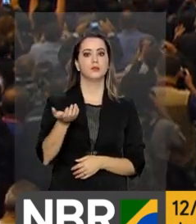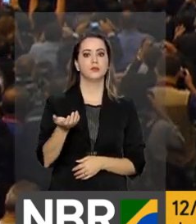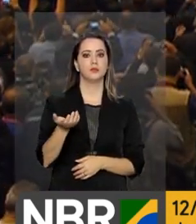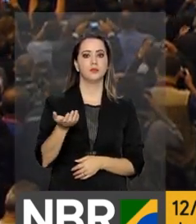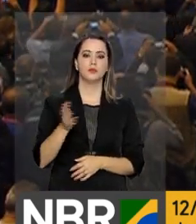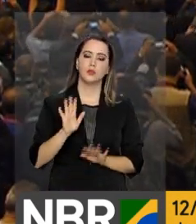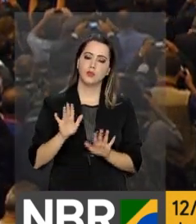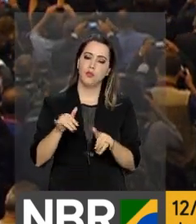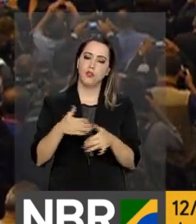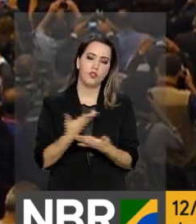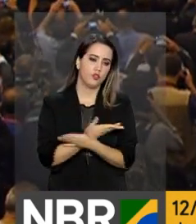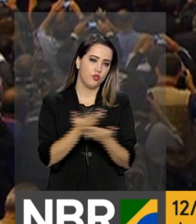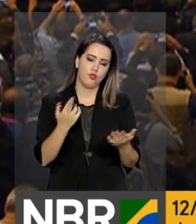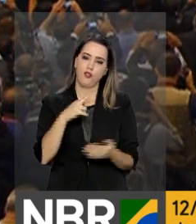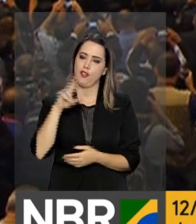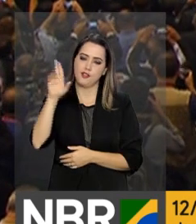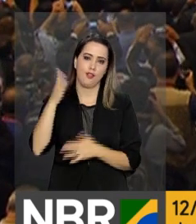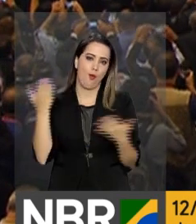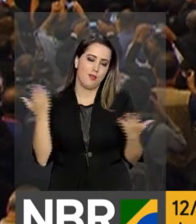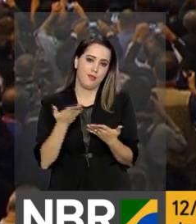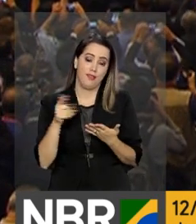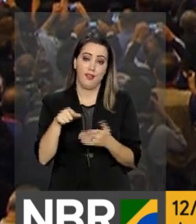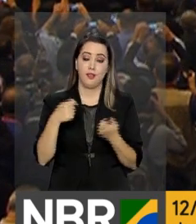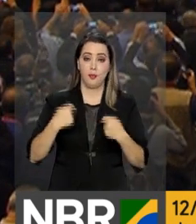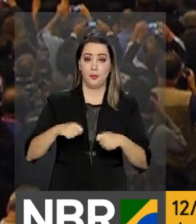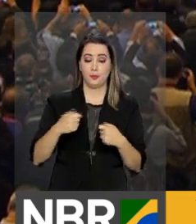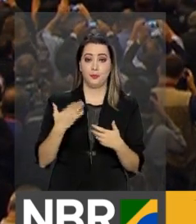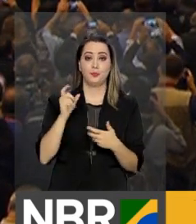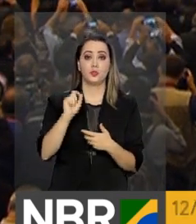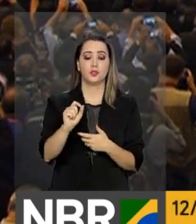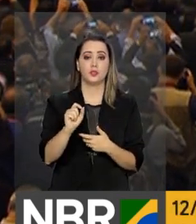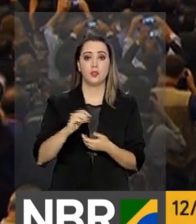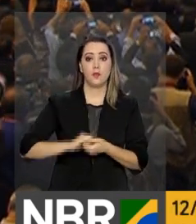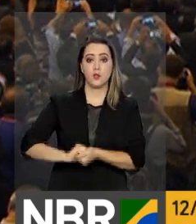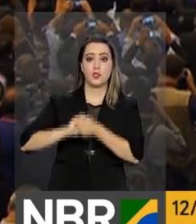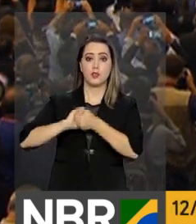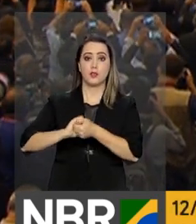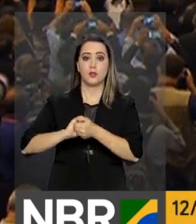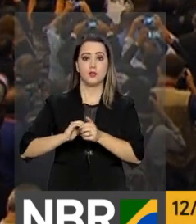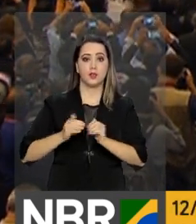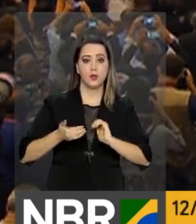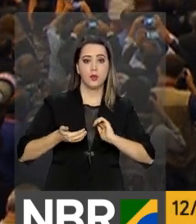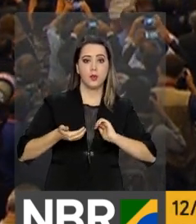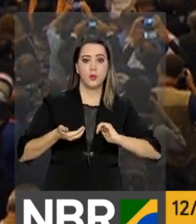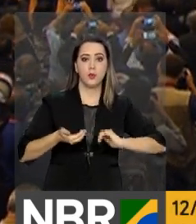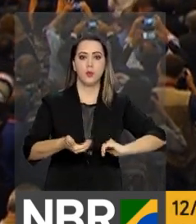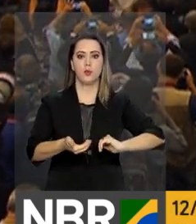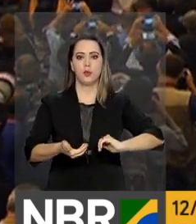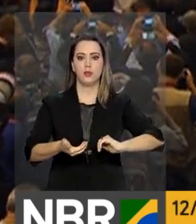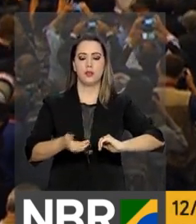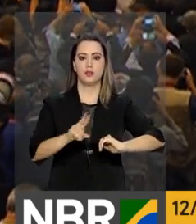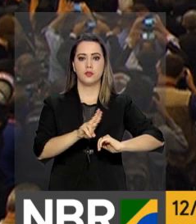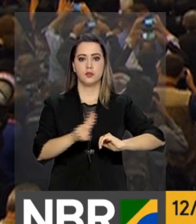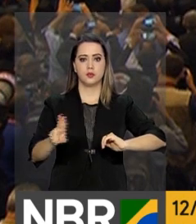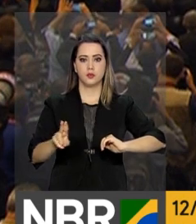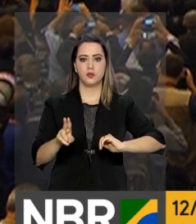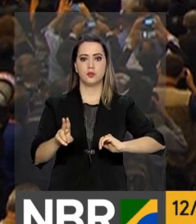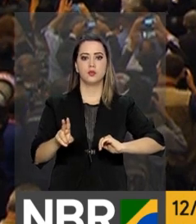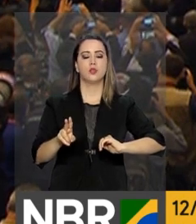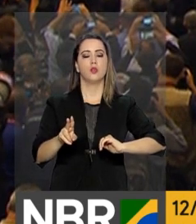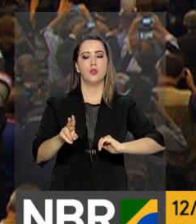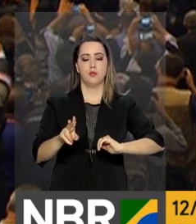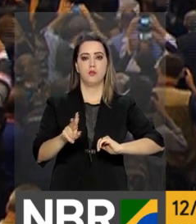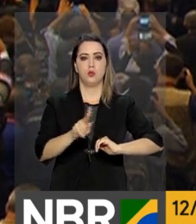há muitas autoridades aqui, não é? Então, eu quero fazer o seguinte, vou saudar o Congresso Nacional, em nome do seu presidente, que é o